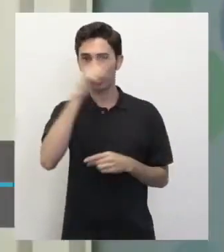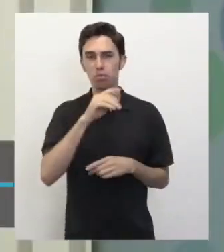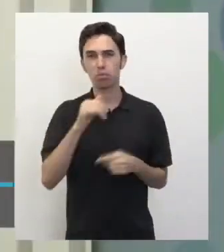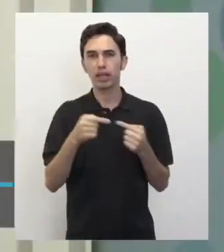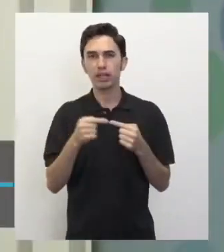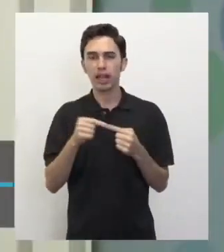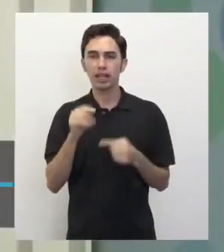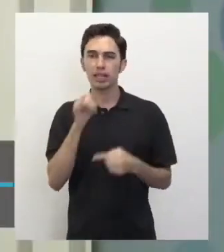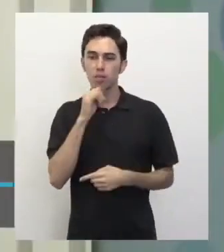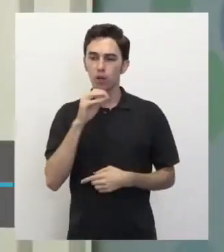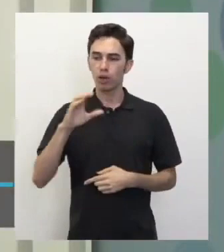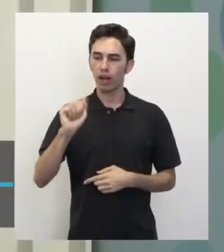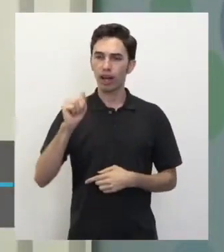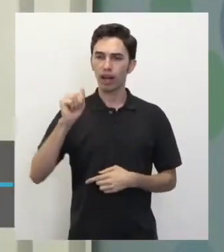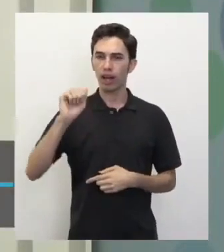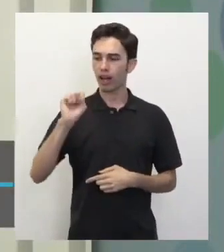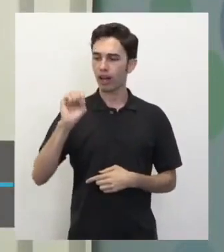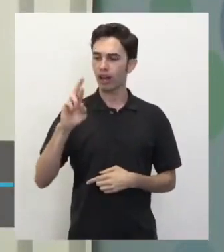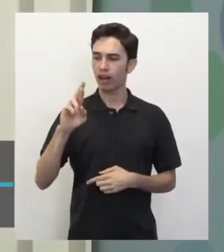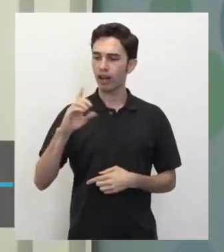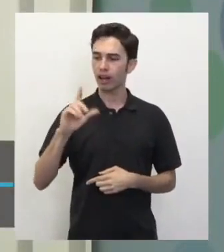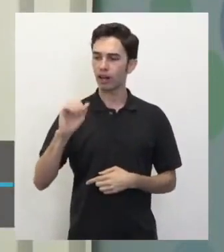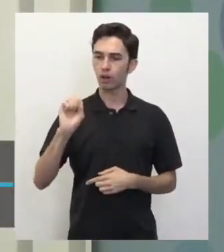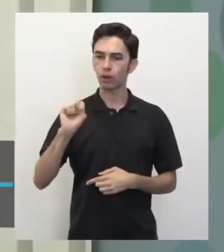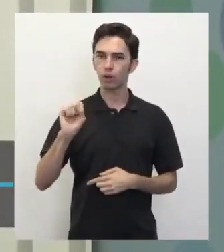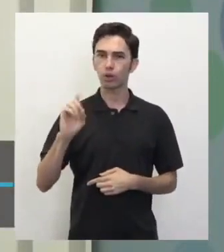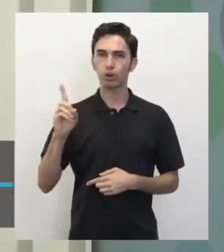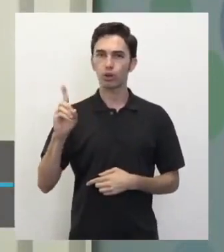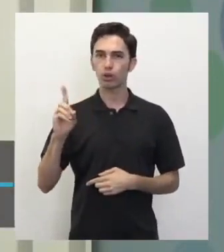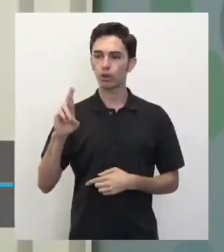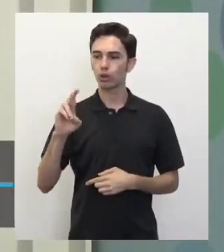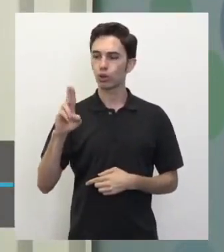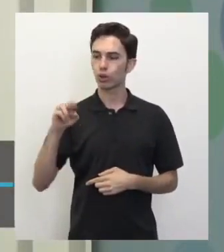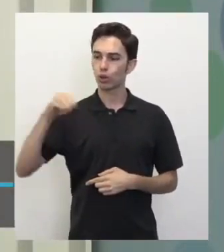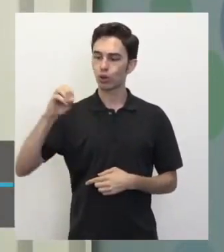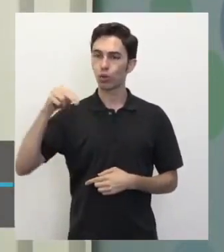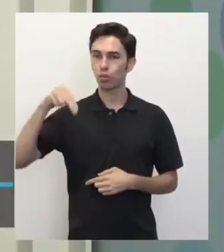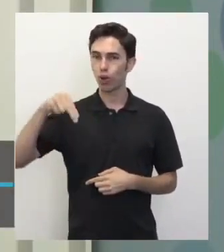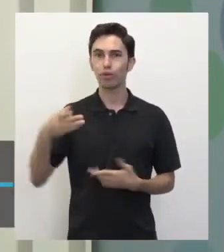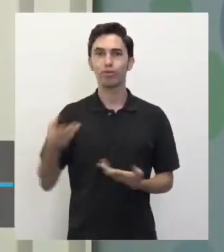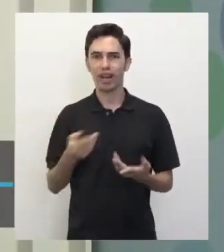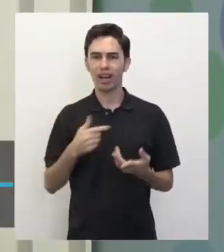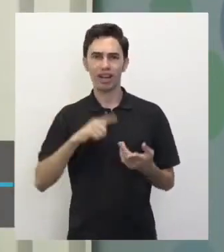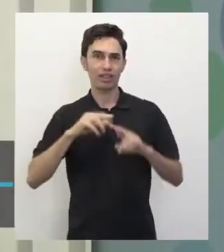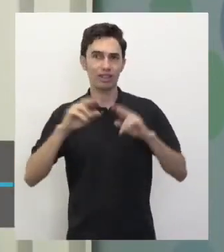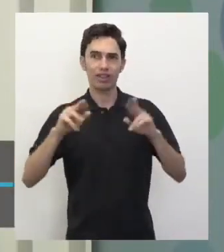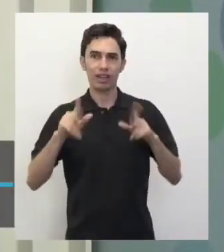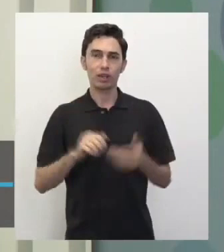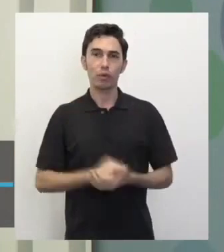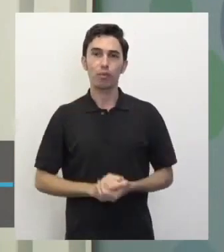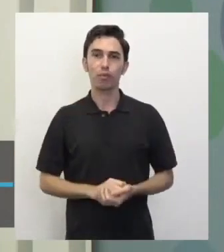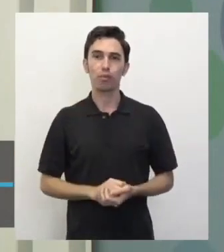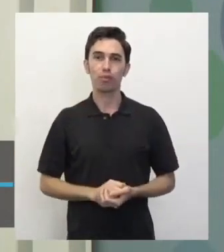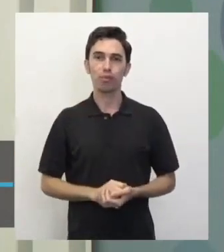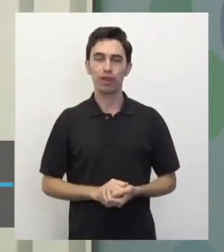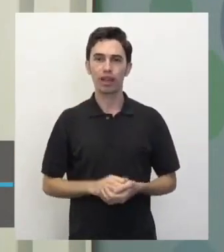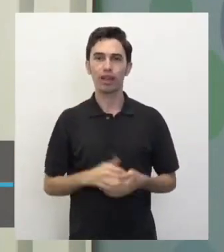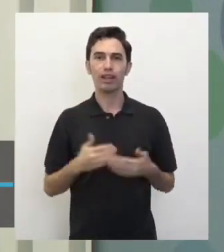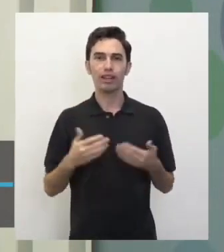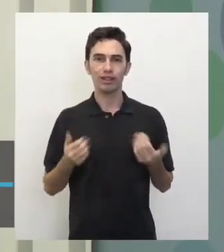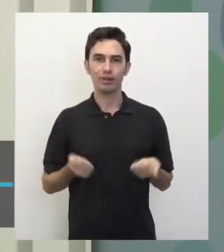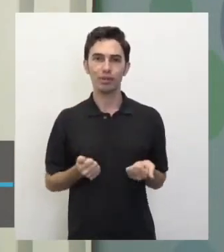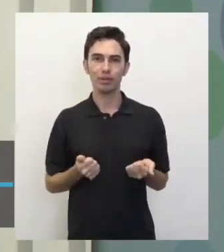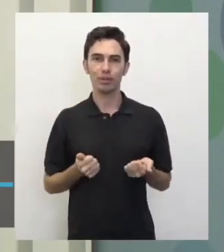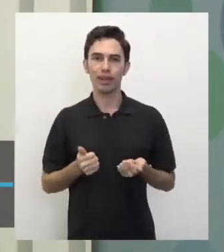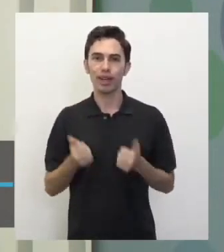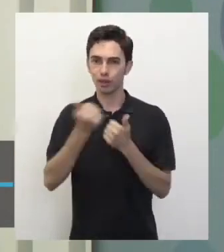Moraes, Carlos Drummond de Andrade, mas não só o amor. Porque a literatura é o campo de todas as áreas, de